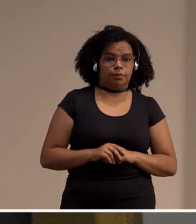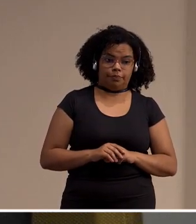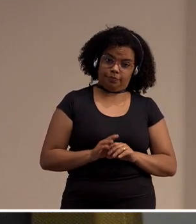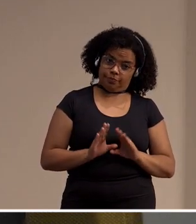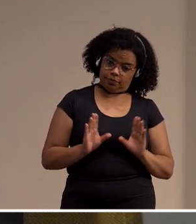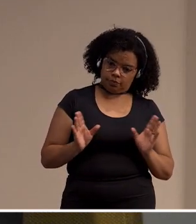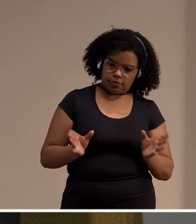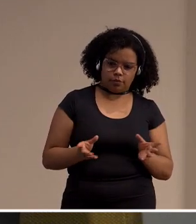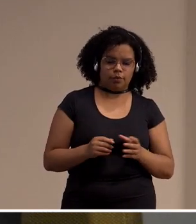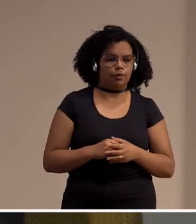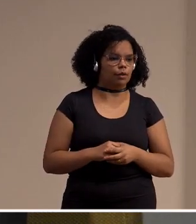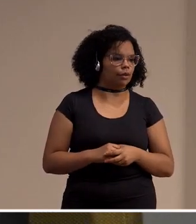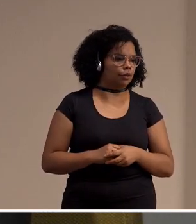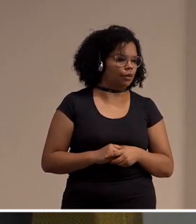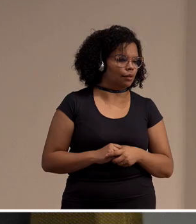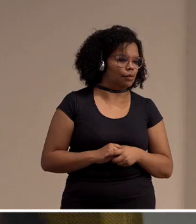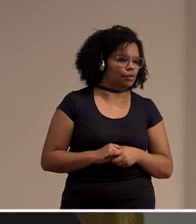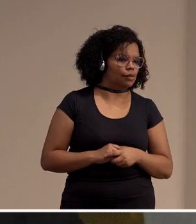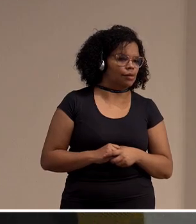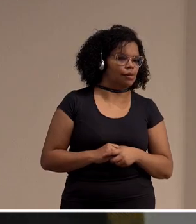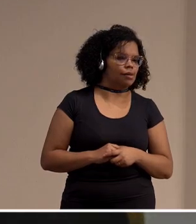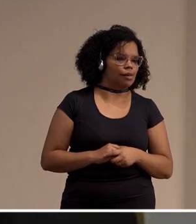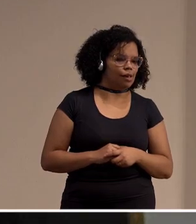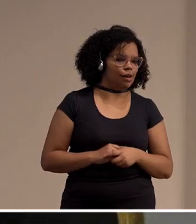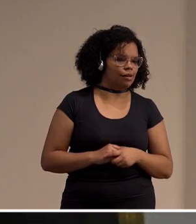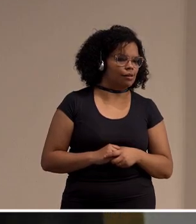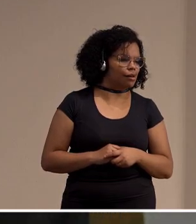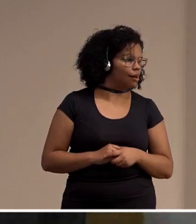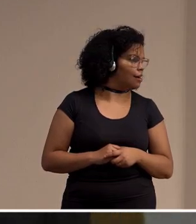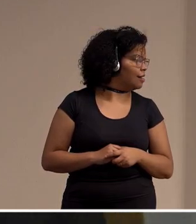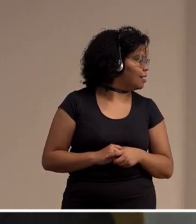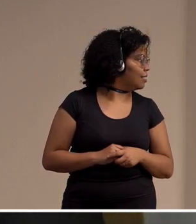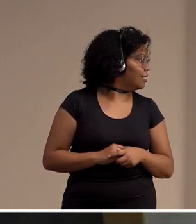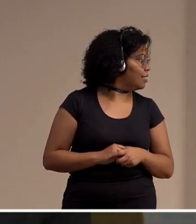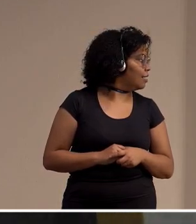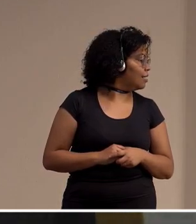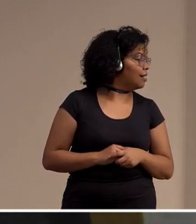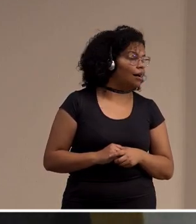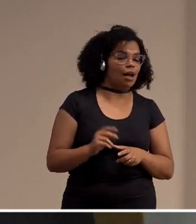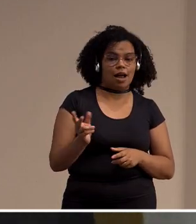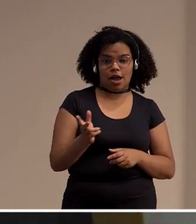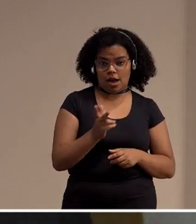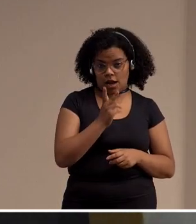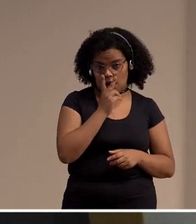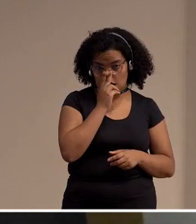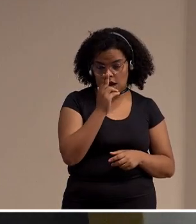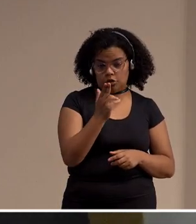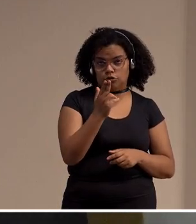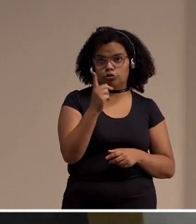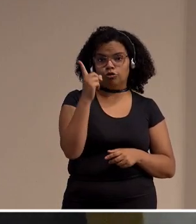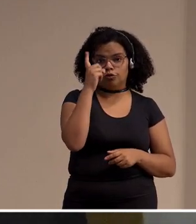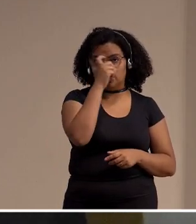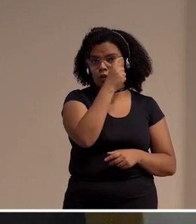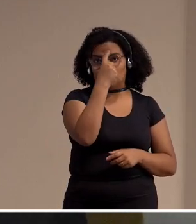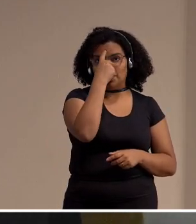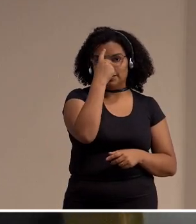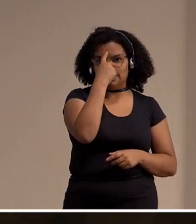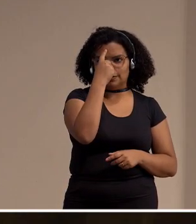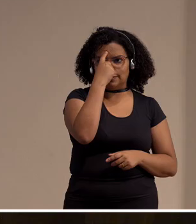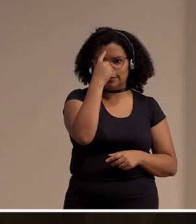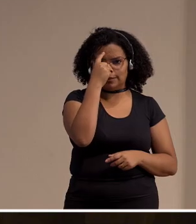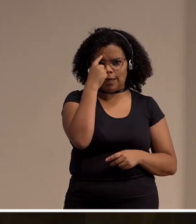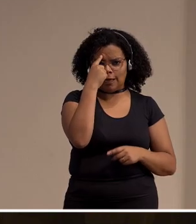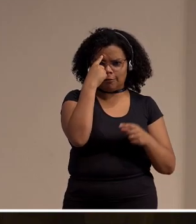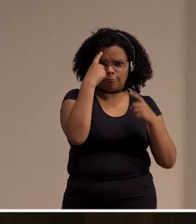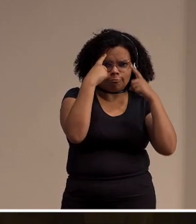teorias do quê mesmo? De conspiração, mas acho difícil não pensar em conspiração, numa